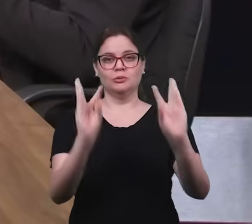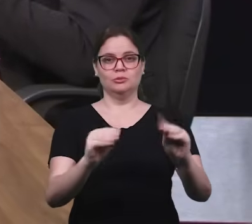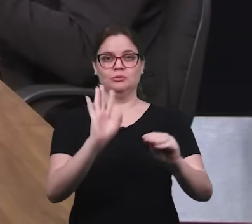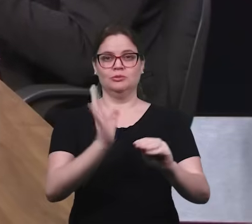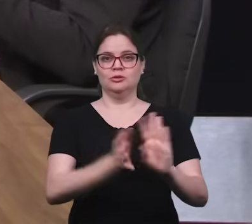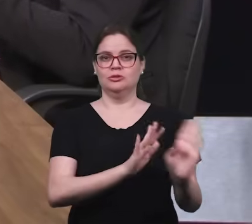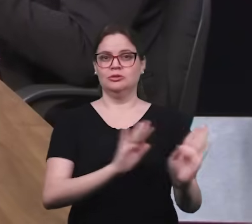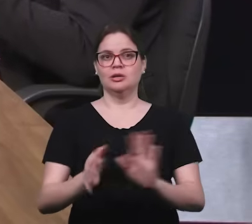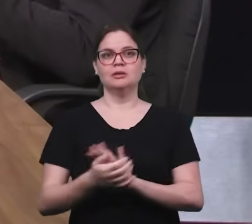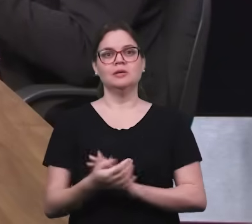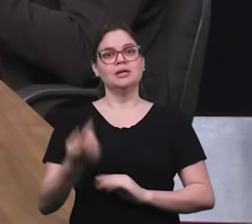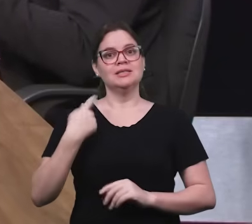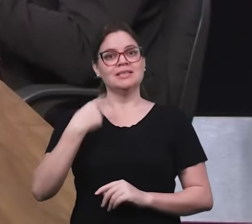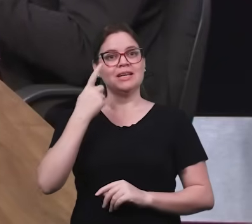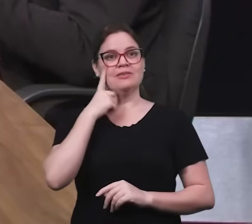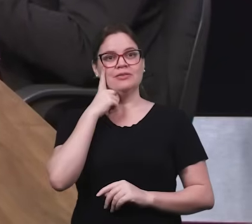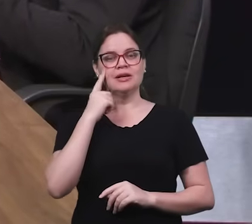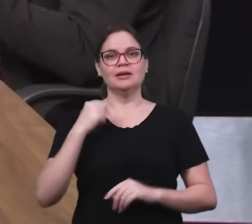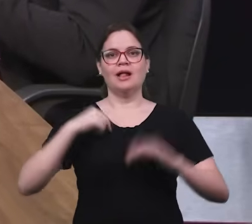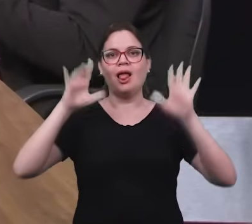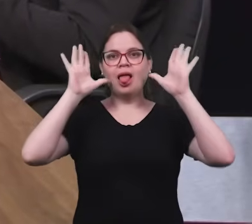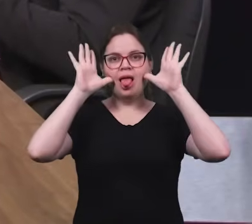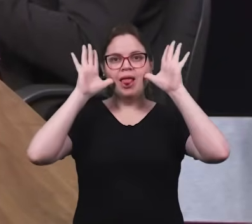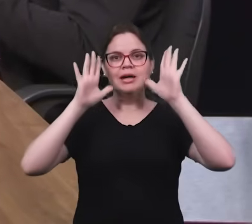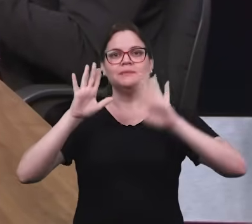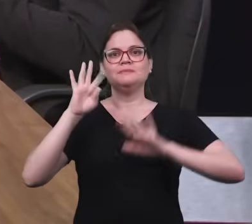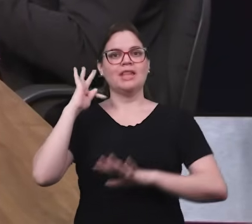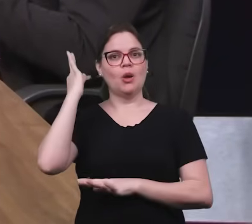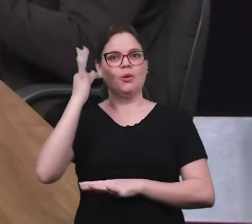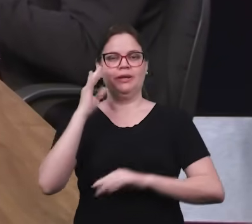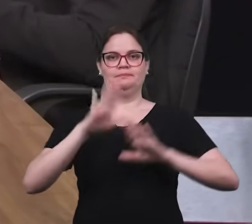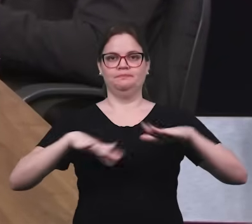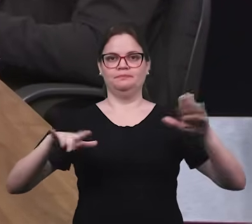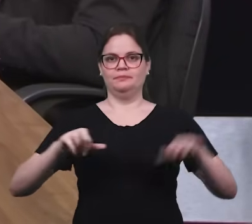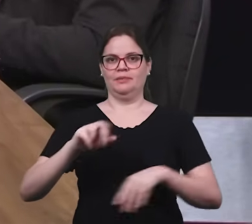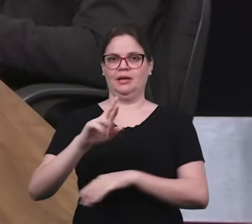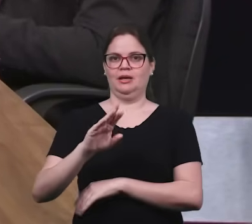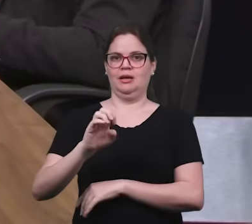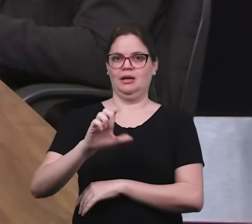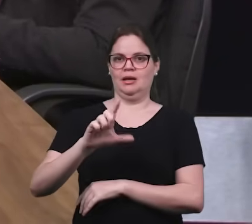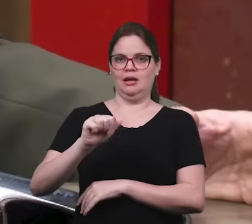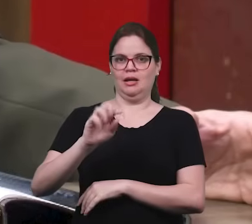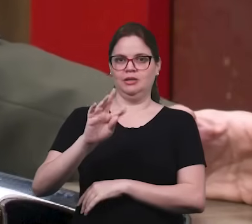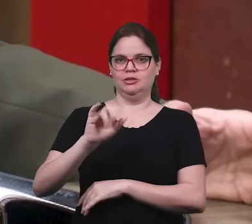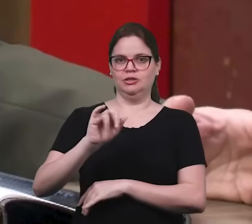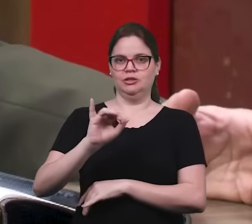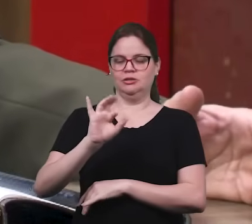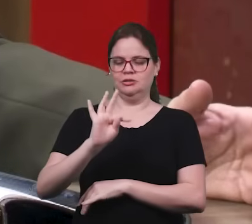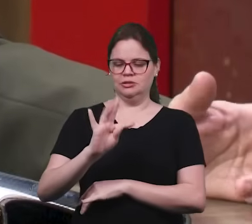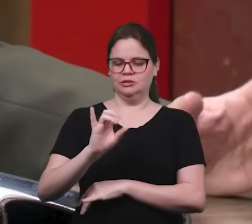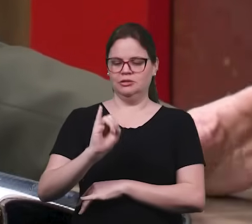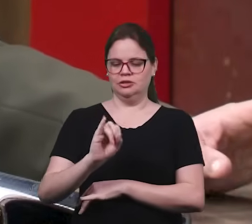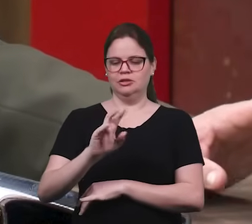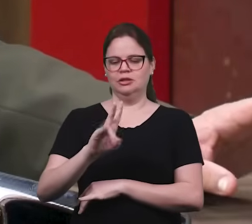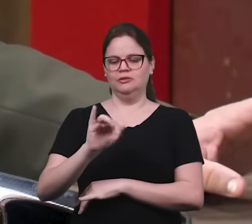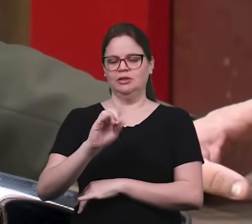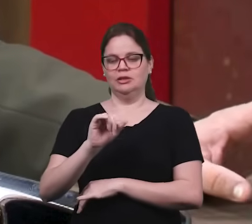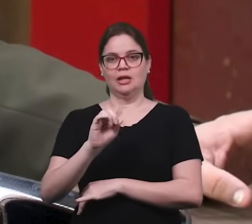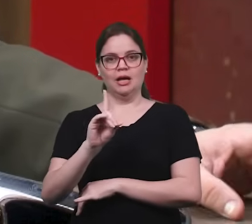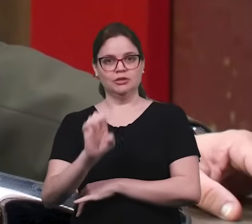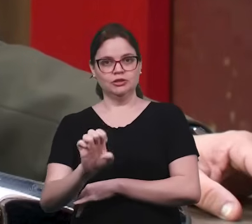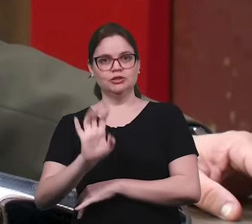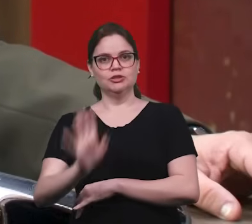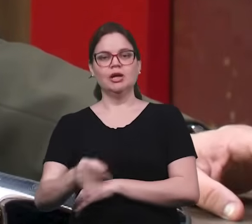que a gente só teve noção com Einstein, né? A teoria da relatividade, no final do século XIX, início do século XX, a palavra já